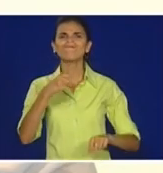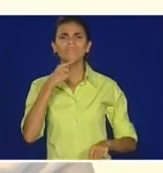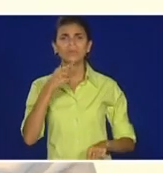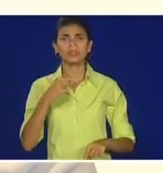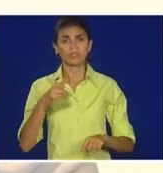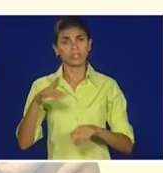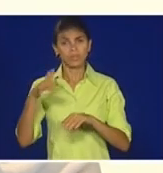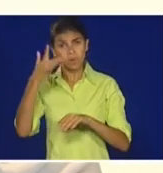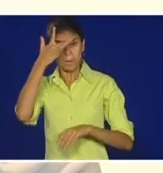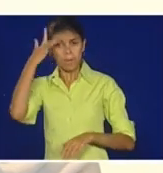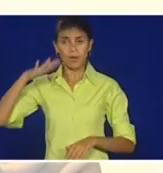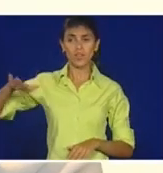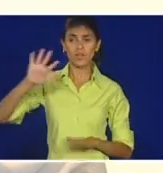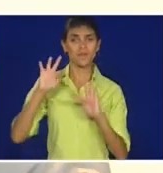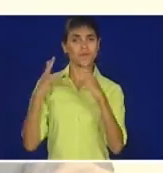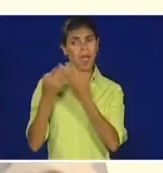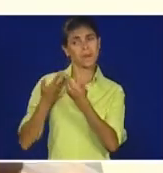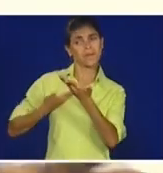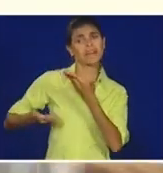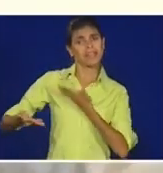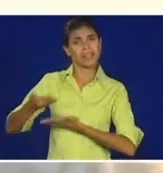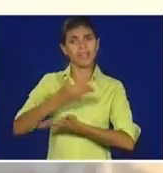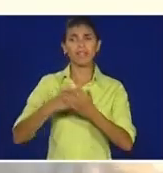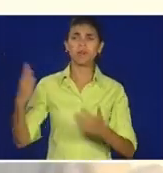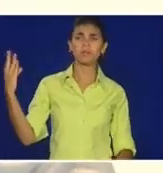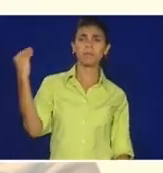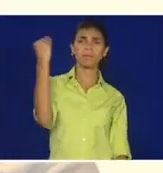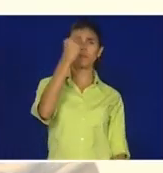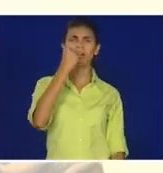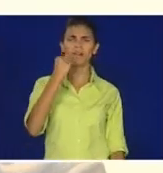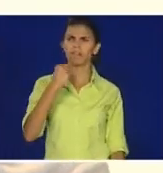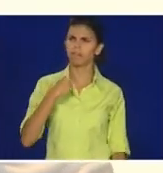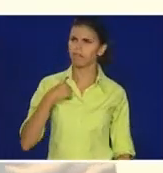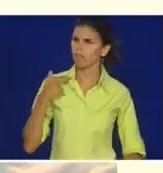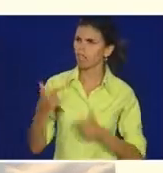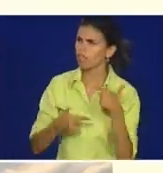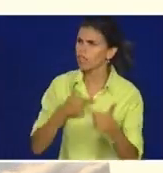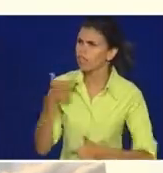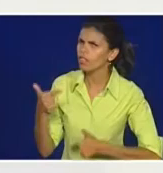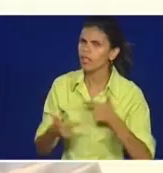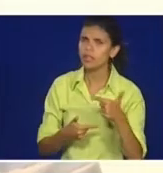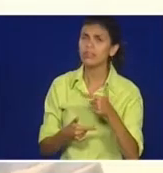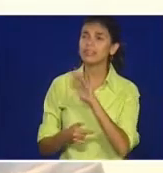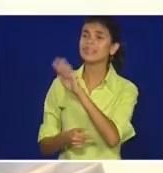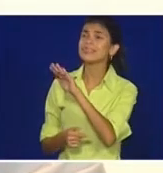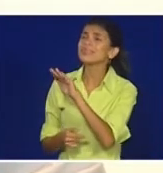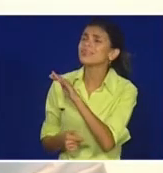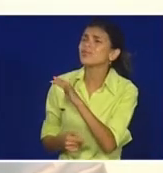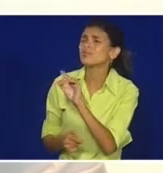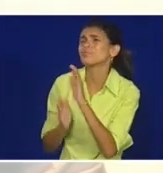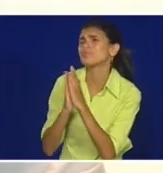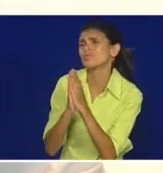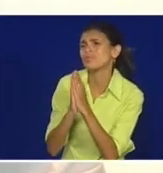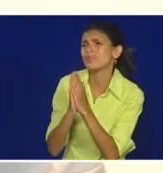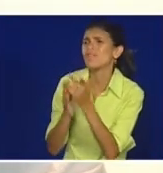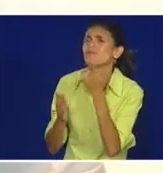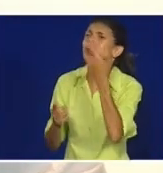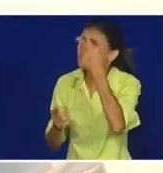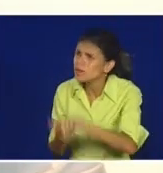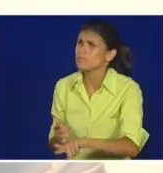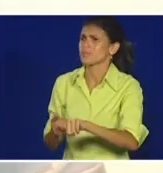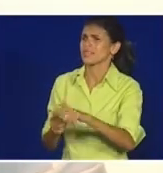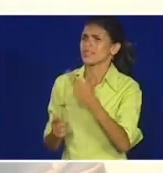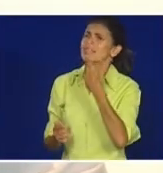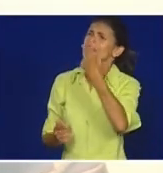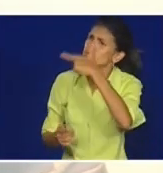bem. E as pessoas que nos circundam falavam, e eu volto e me era obrigado a